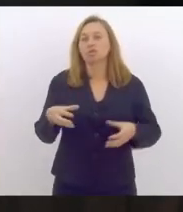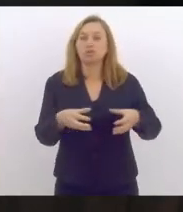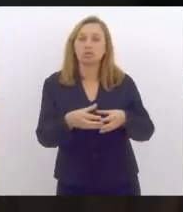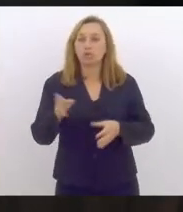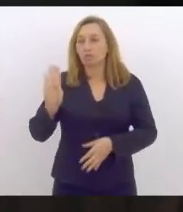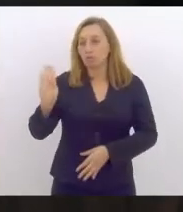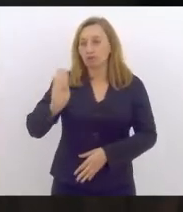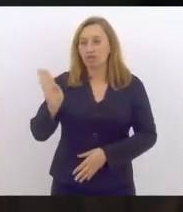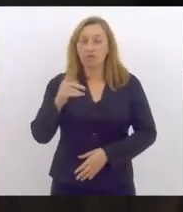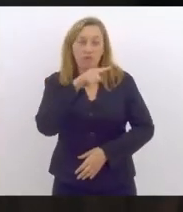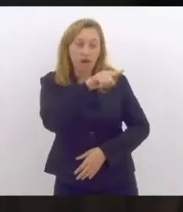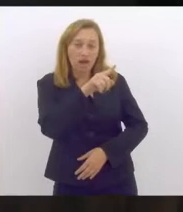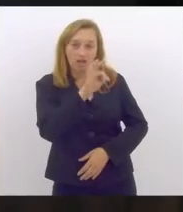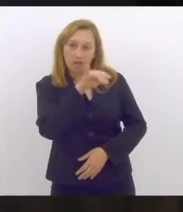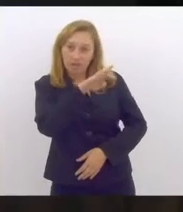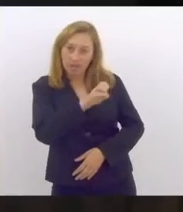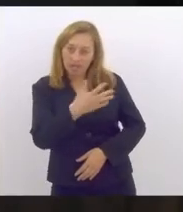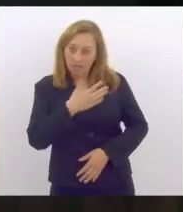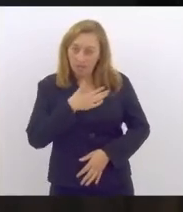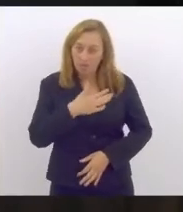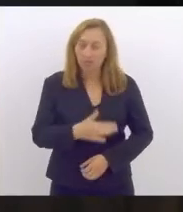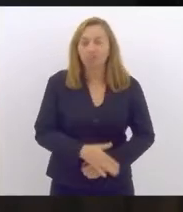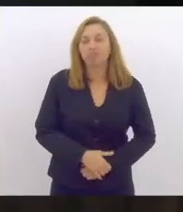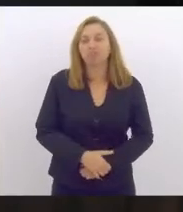lá no gabinete,